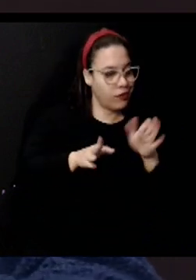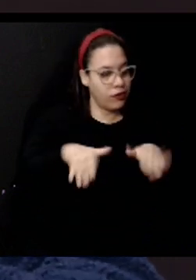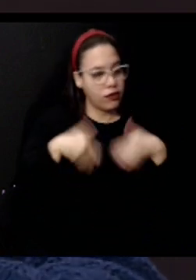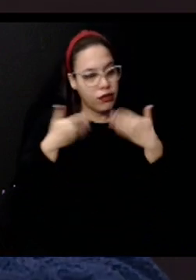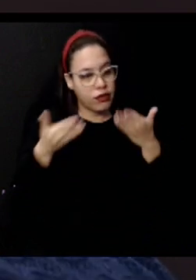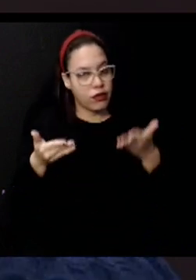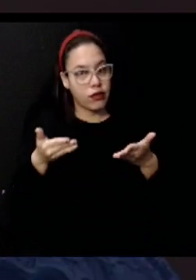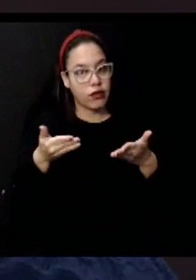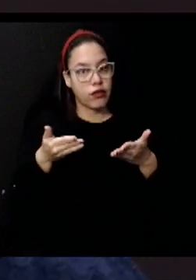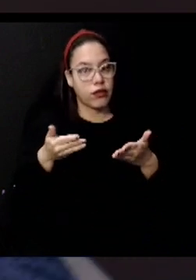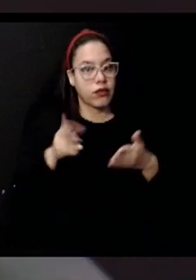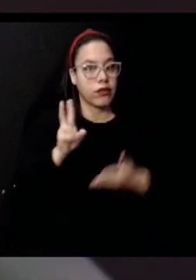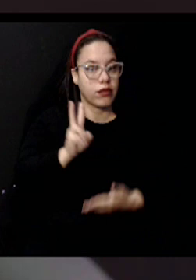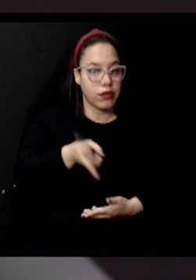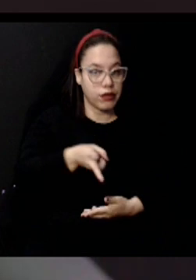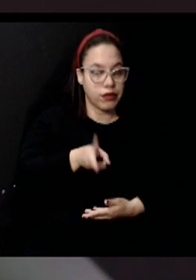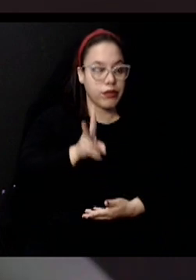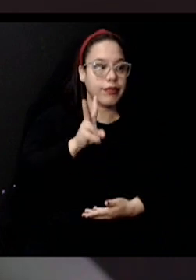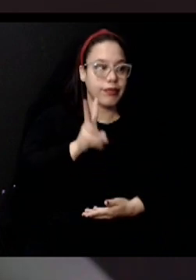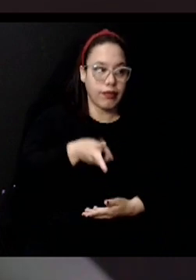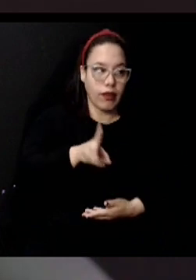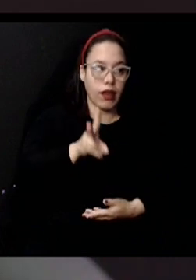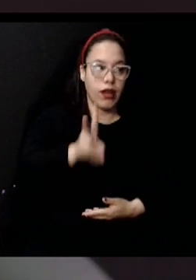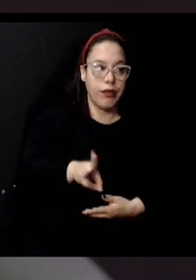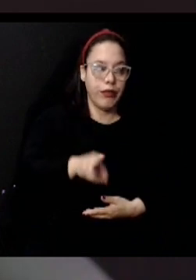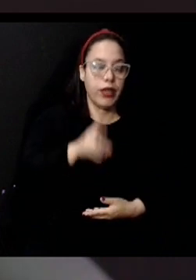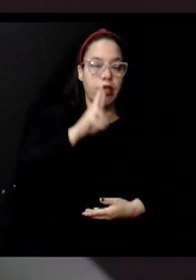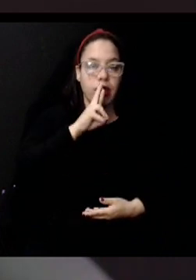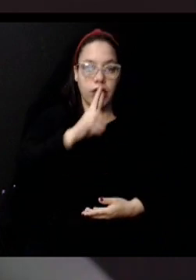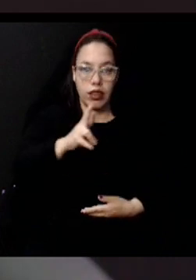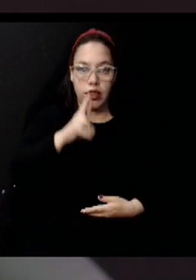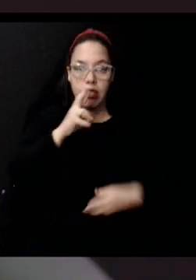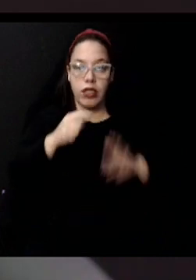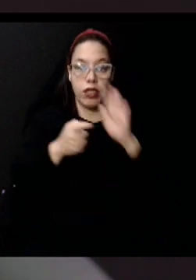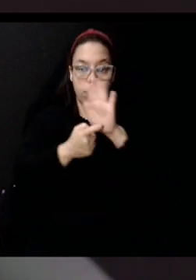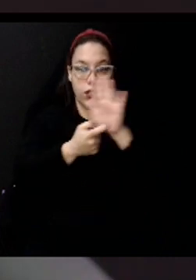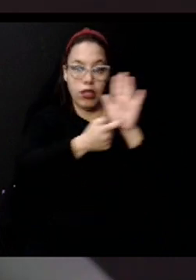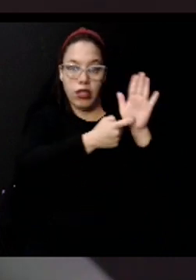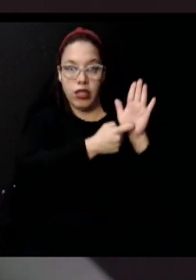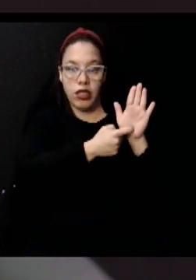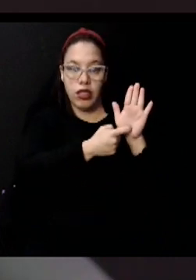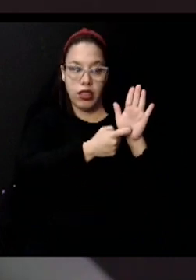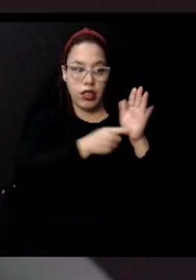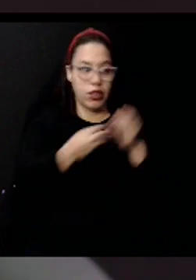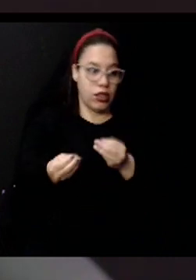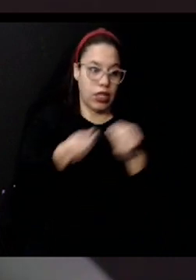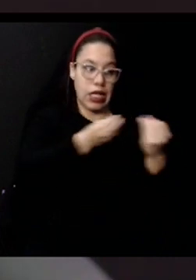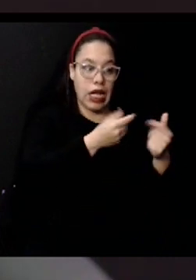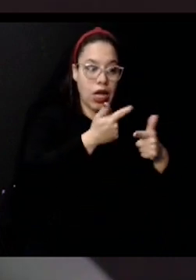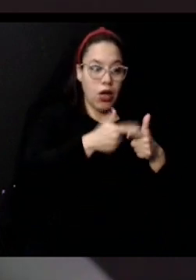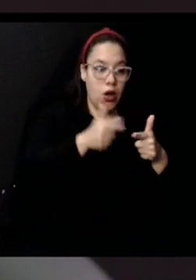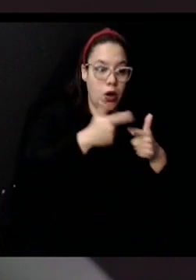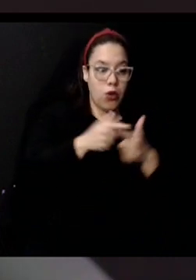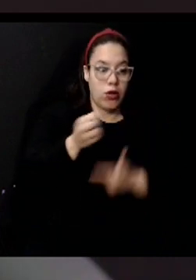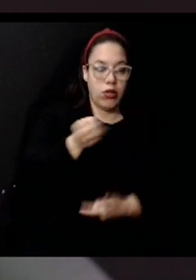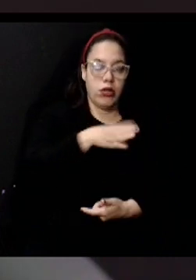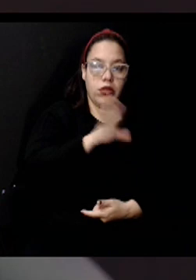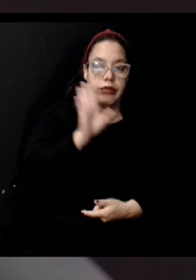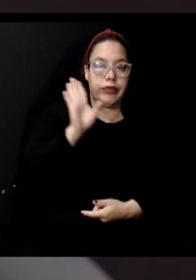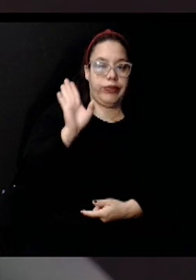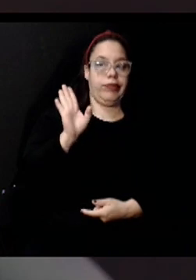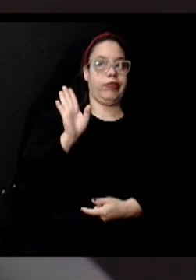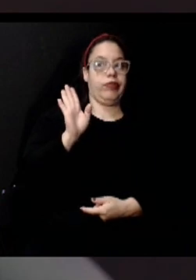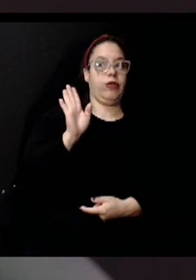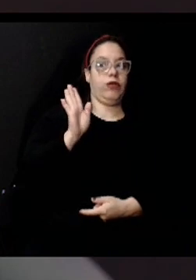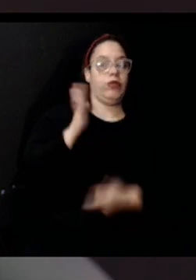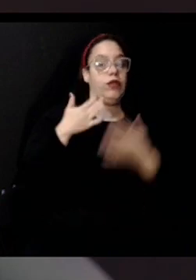sempre, né, a pessoa para cada solução que você apresenta, a pessoa te traz um problema novo, aí a gente tem que ficar alerta.